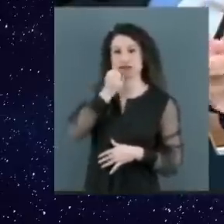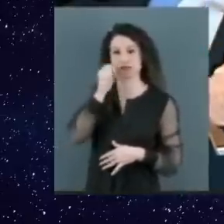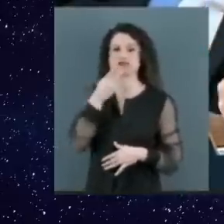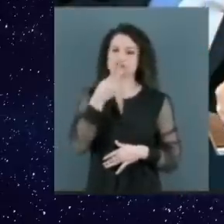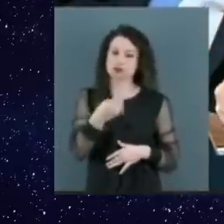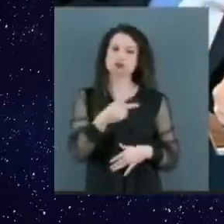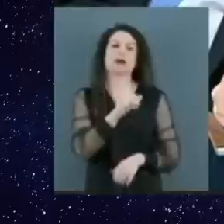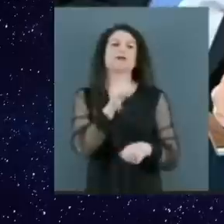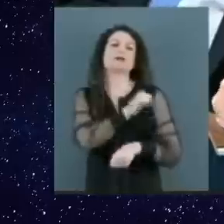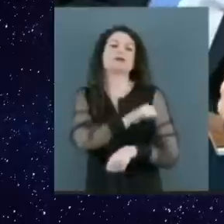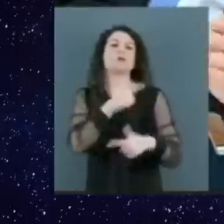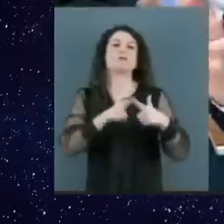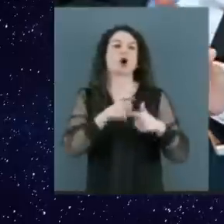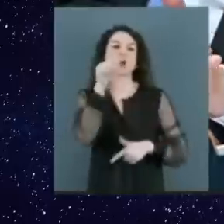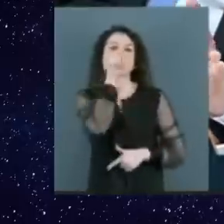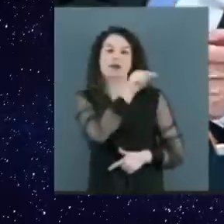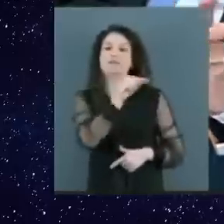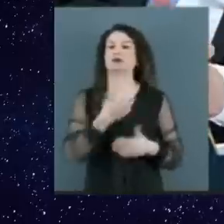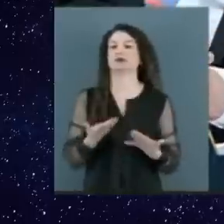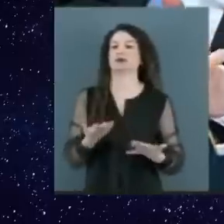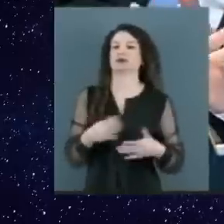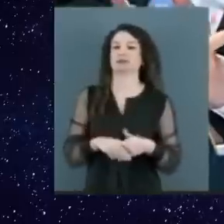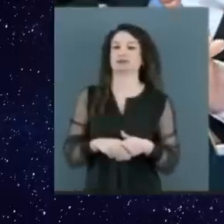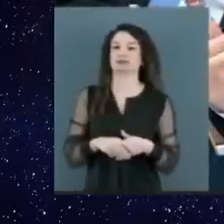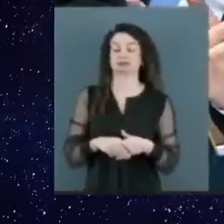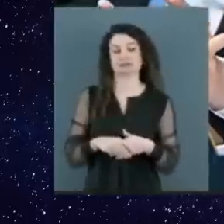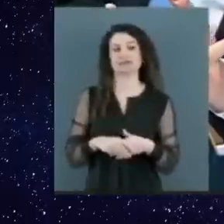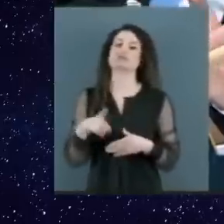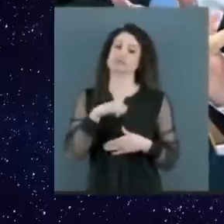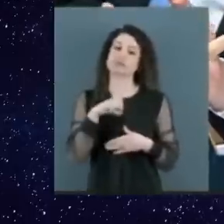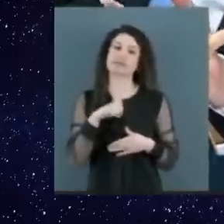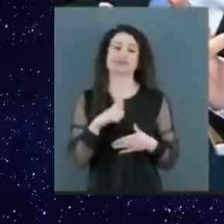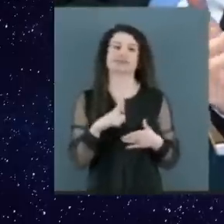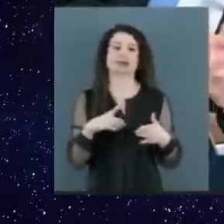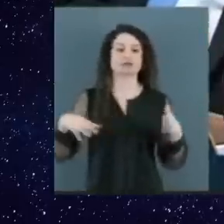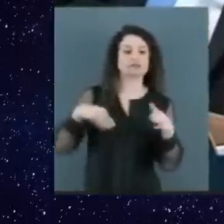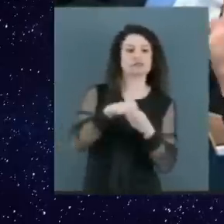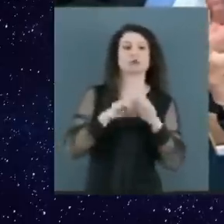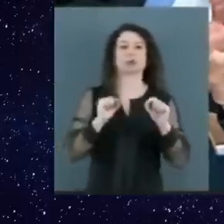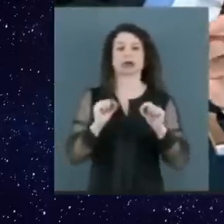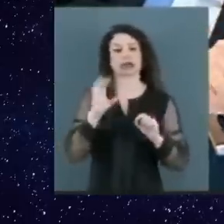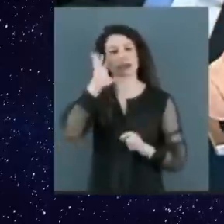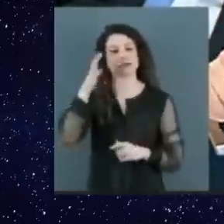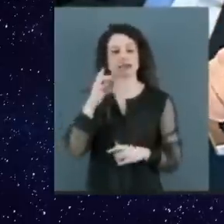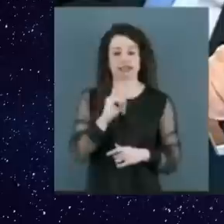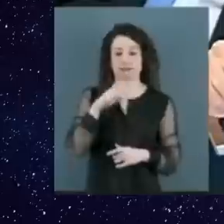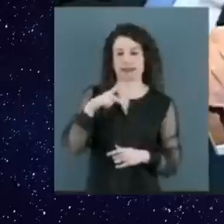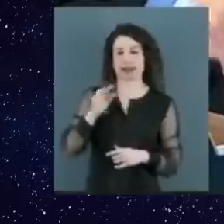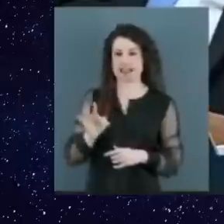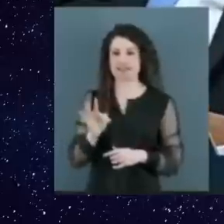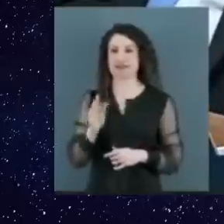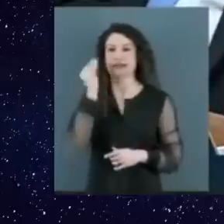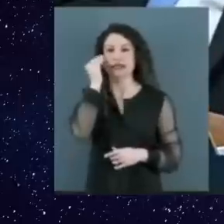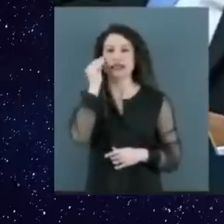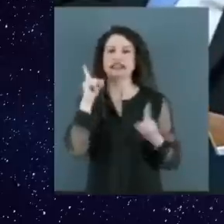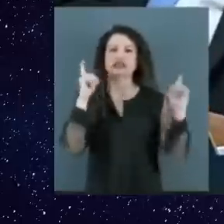pela violência. Em parte, contribuiu à decisão da ADPF para dificultar o trabalho da polícia.